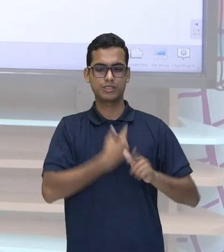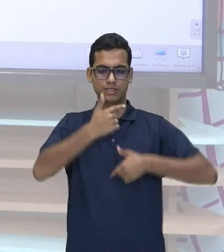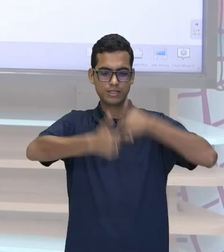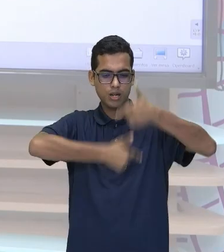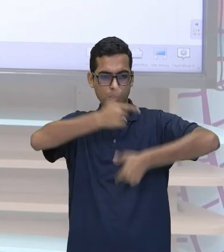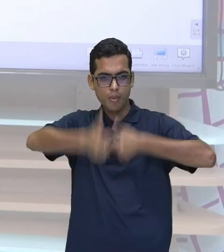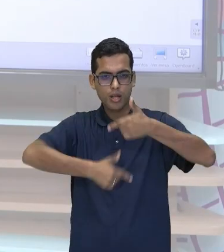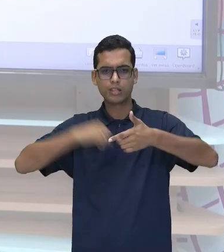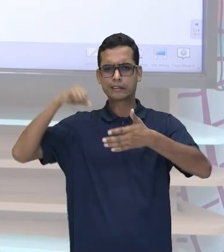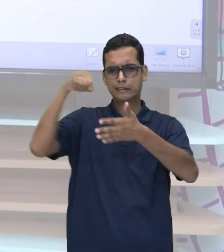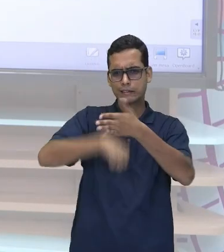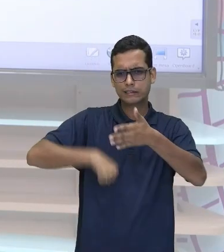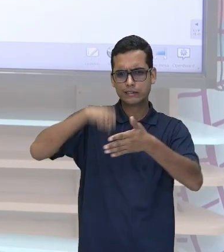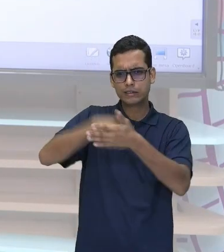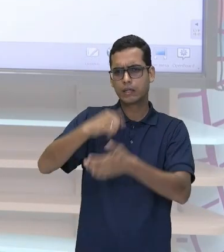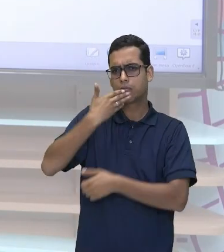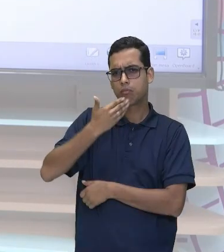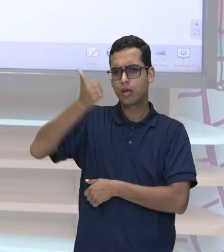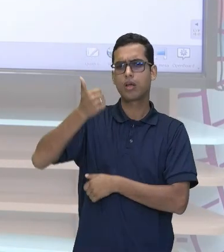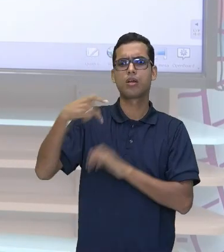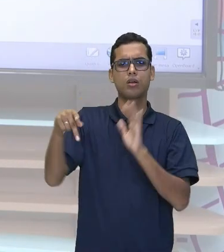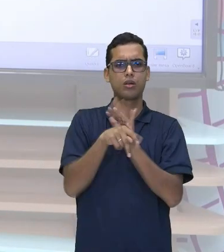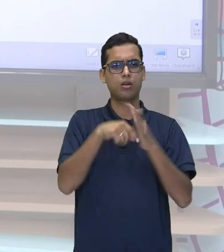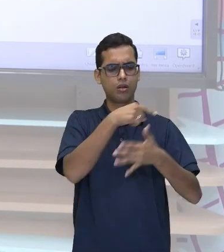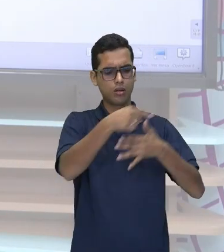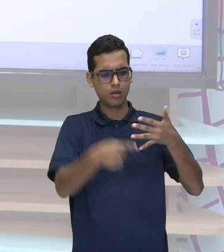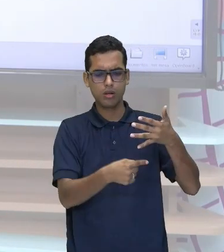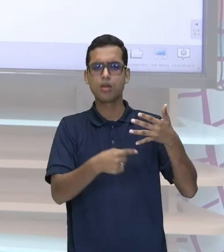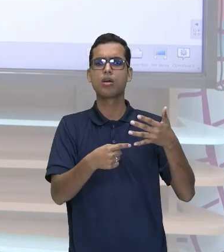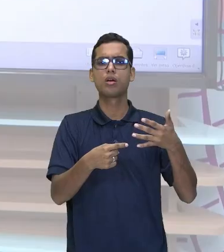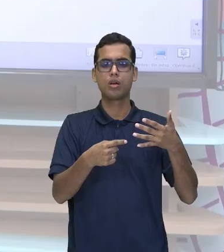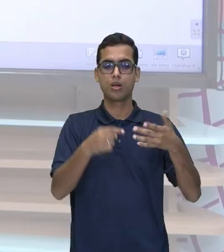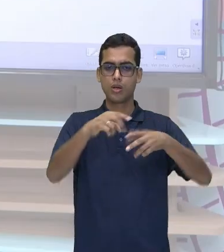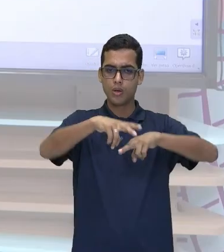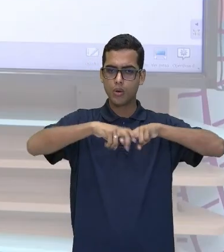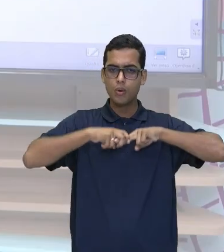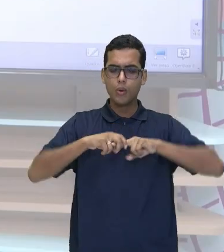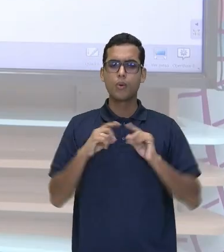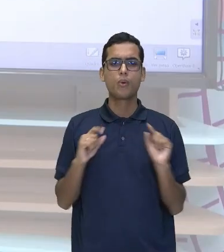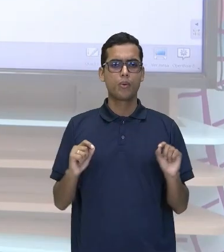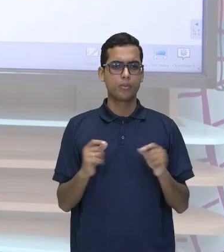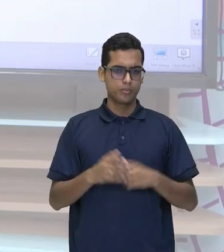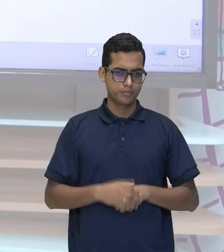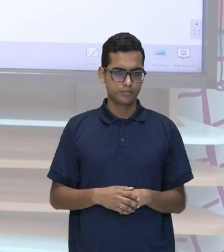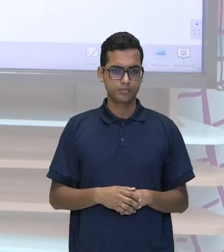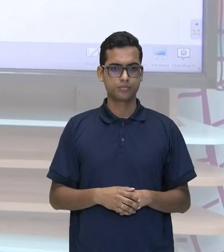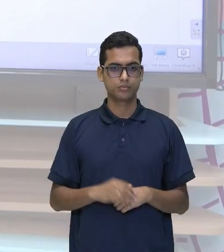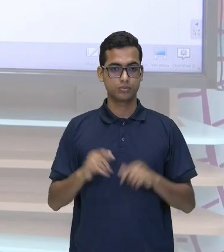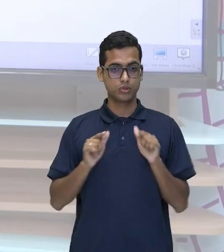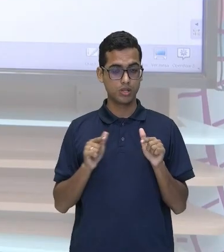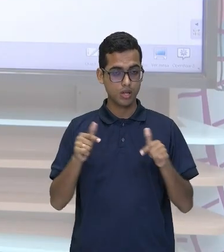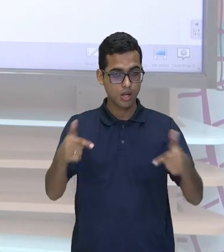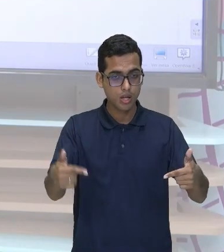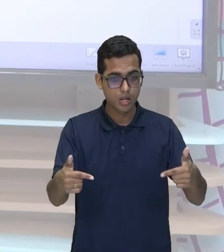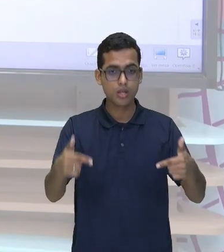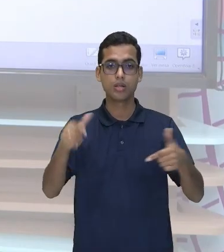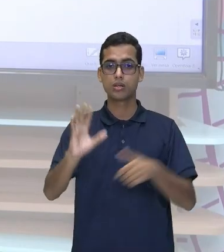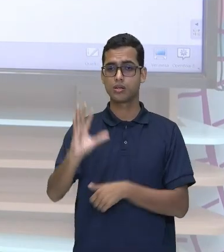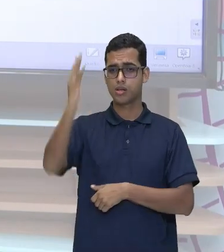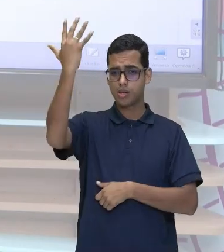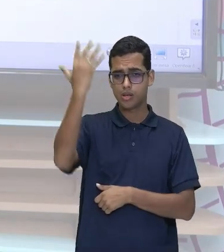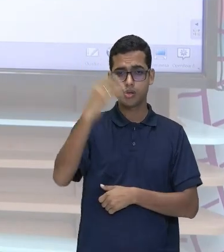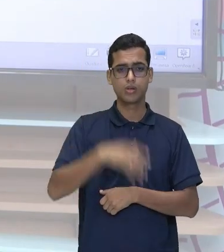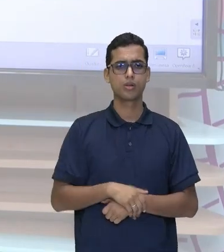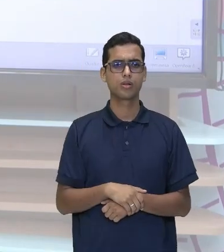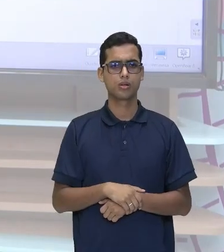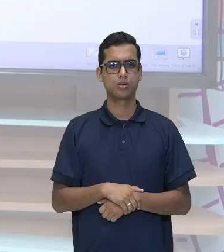né, lutando por melhores condições, até mesmo por conta dessas atividades que são realizadas, muitas das vezes